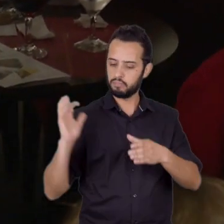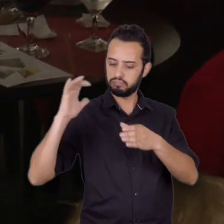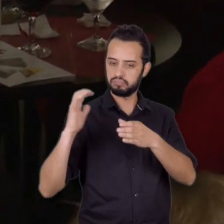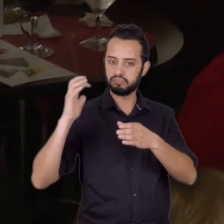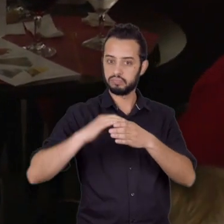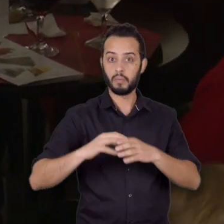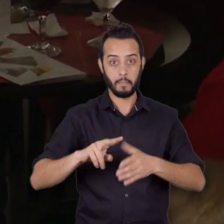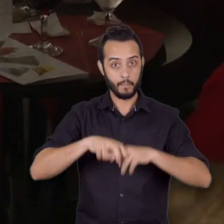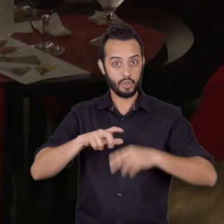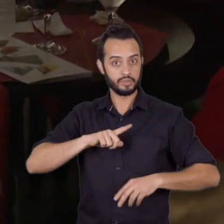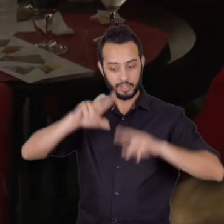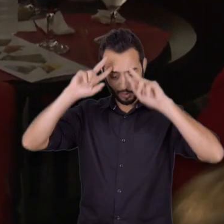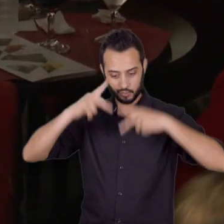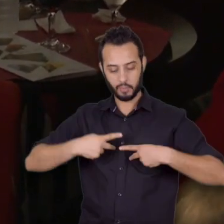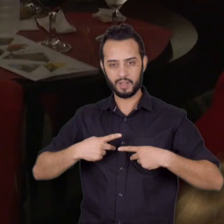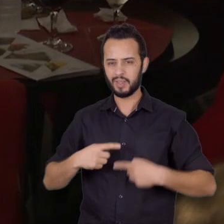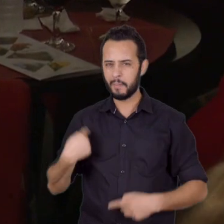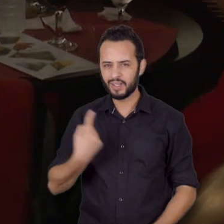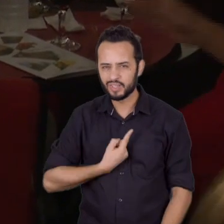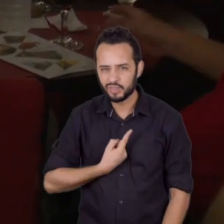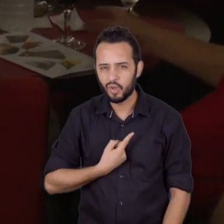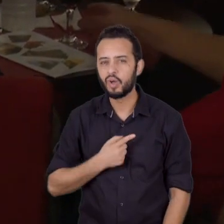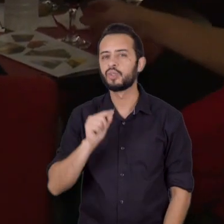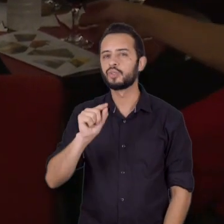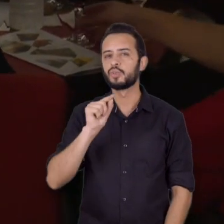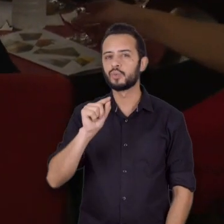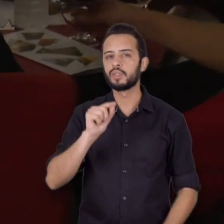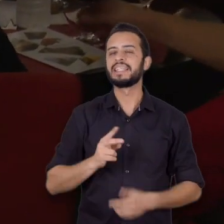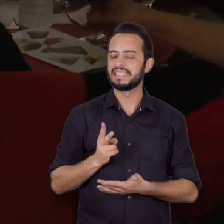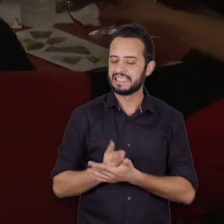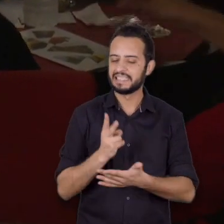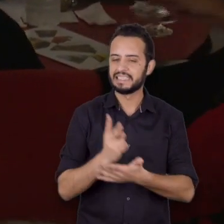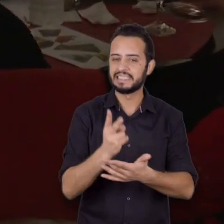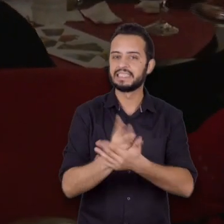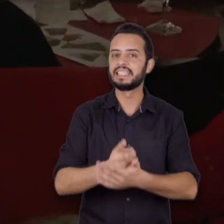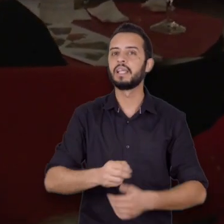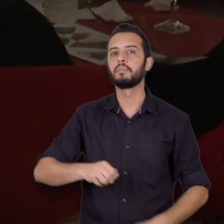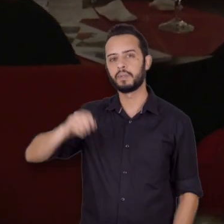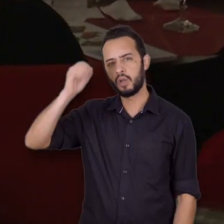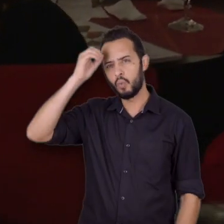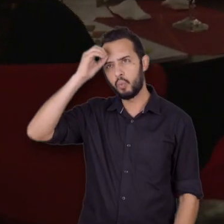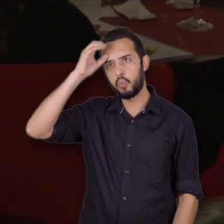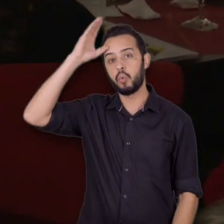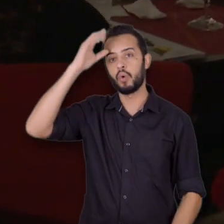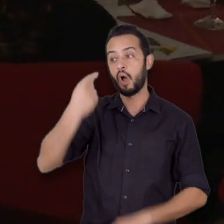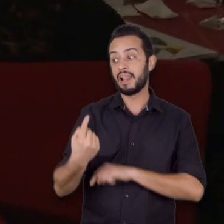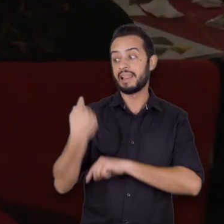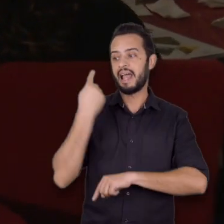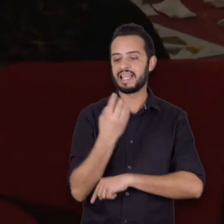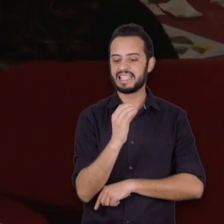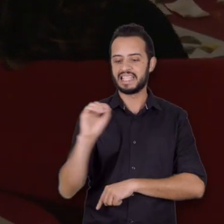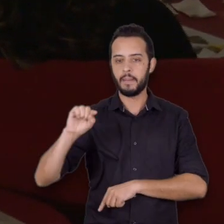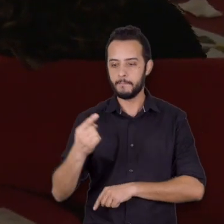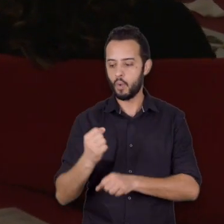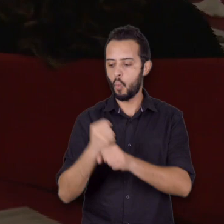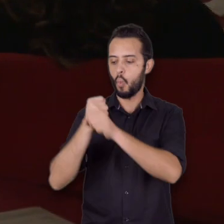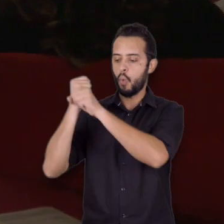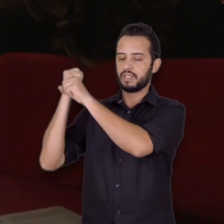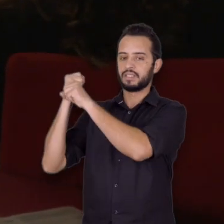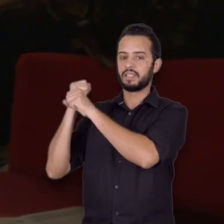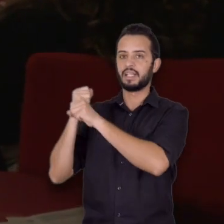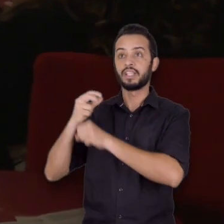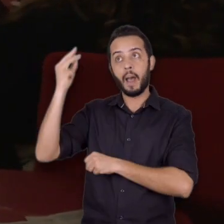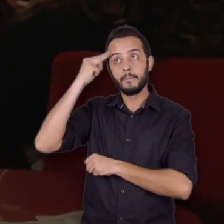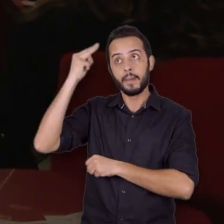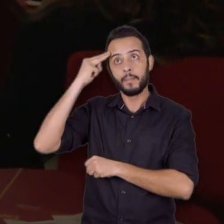nasceu o Homo sapiens. Mas nós ainda não somos sapiens. Nós somos sapiens sapiens, que é 100 mil anos atrás, essa capacidade de memória